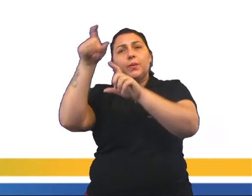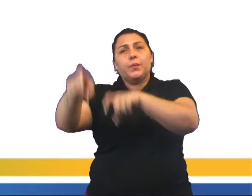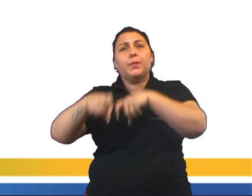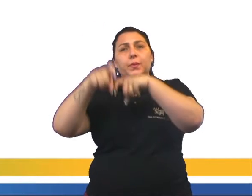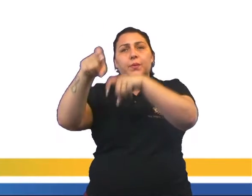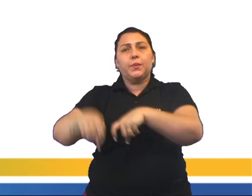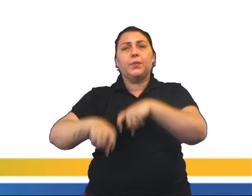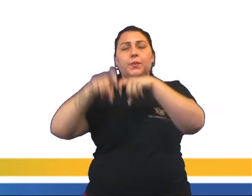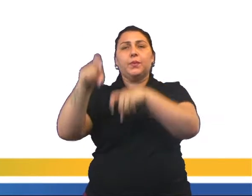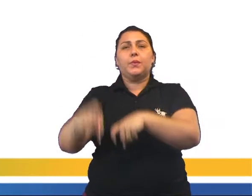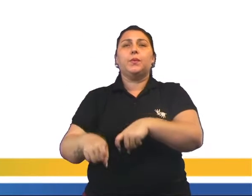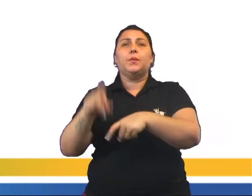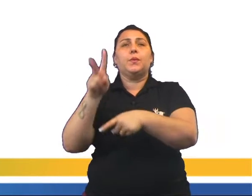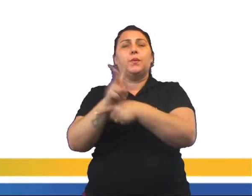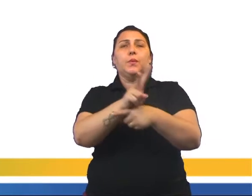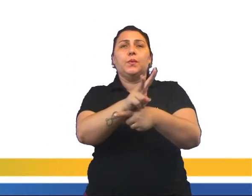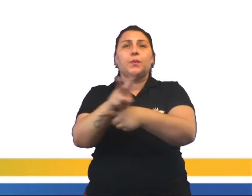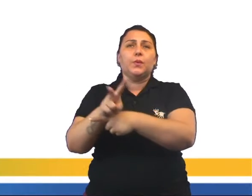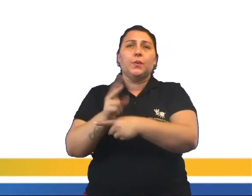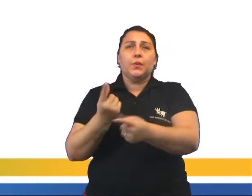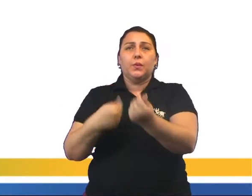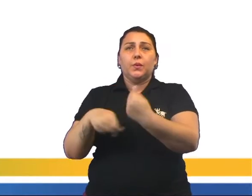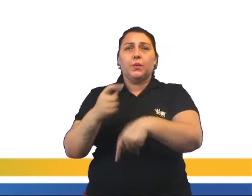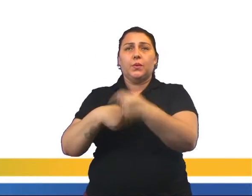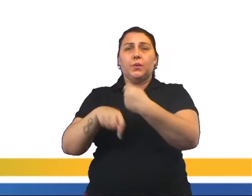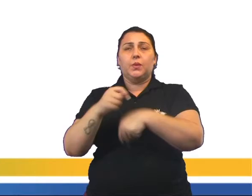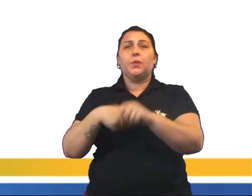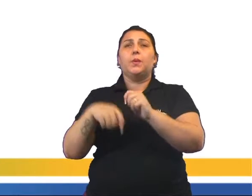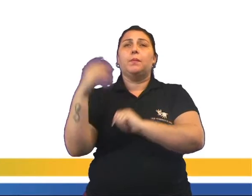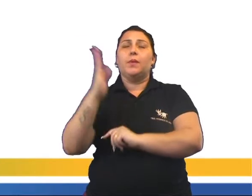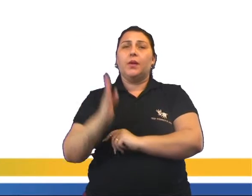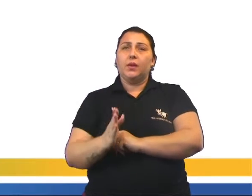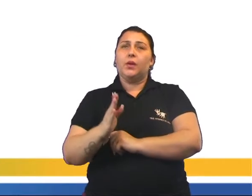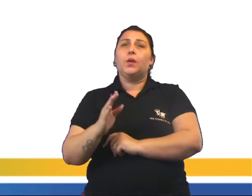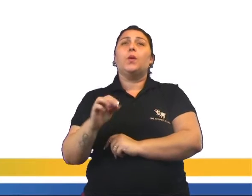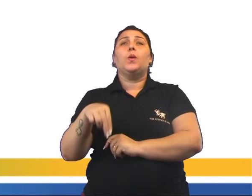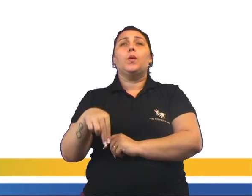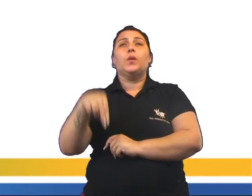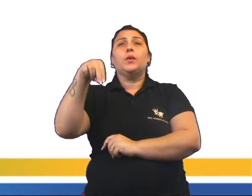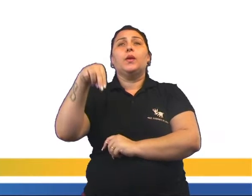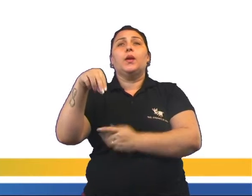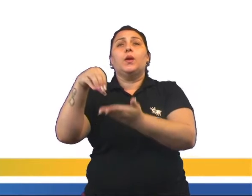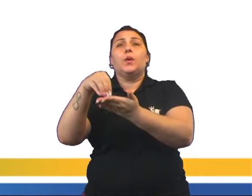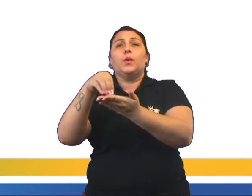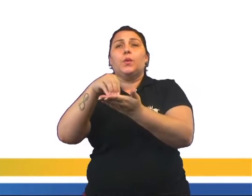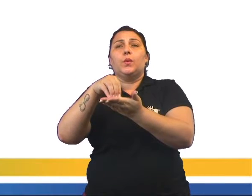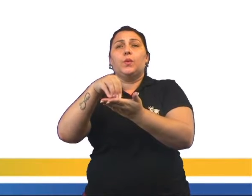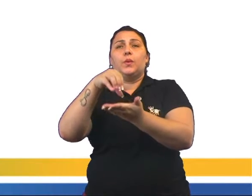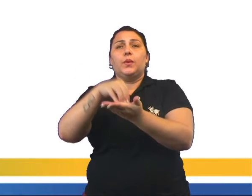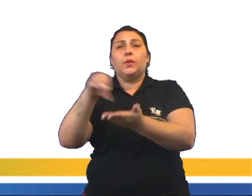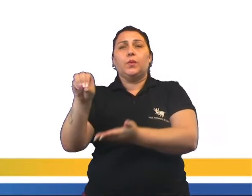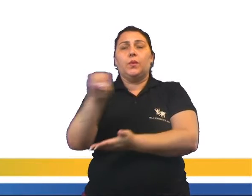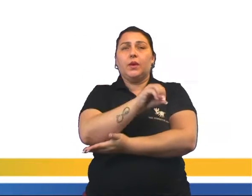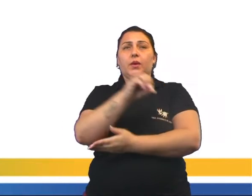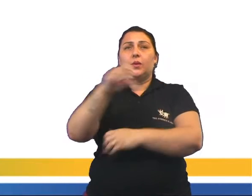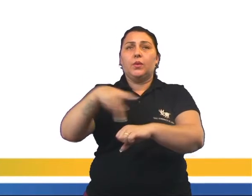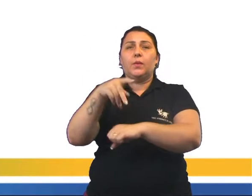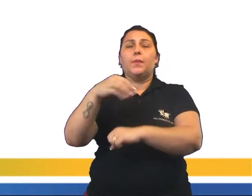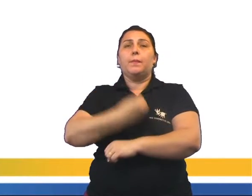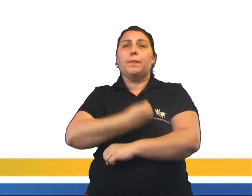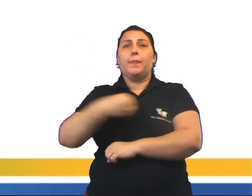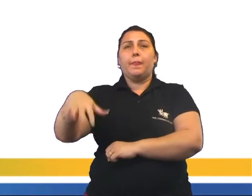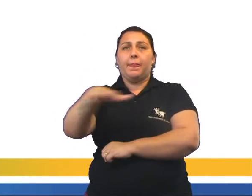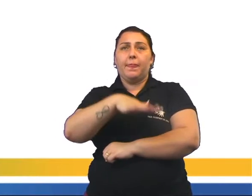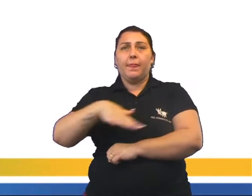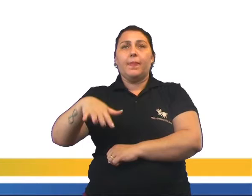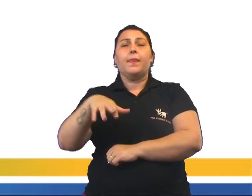e eles descobriram que o agronegócio, né, brasileiro avança aí sobre o Nordeste e o Centro-Oeste do país, em biomas como o